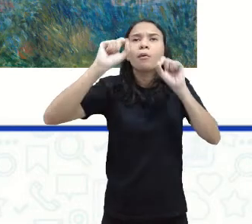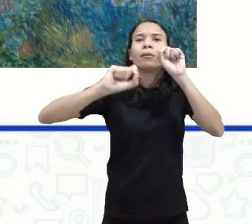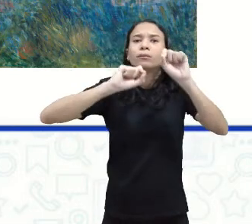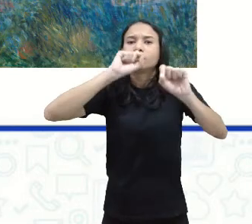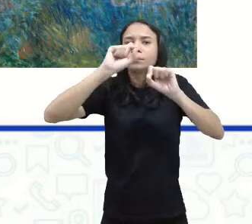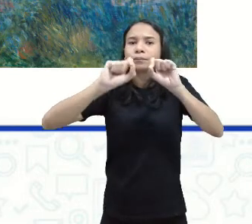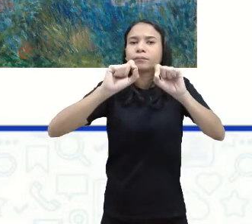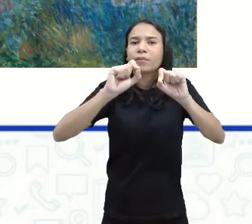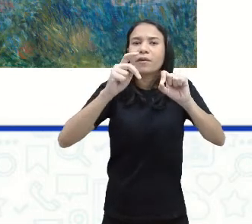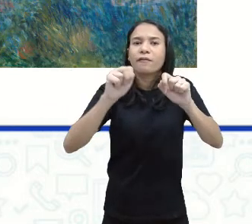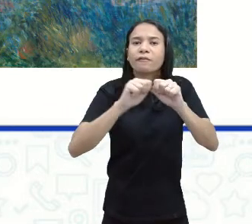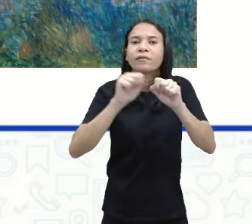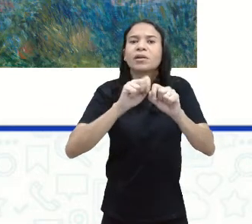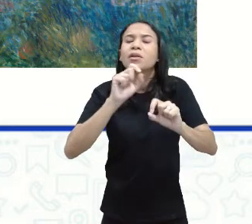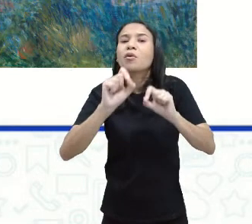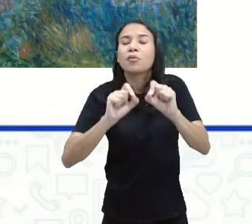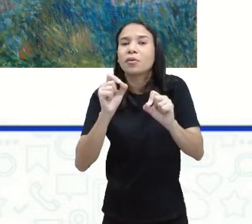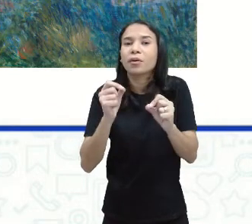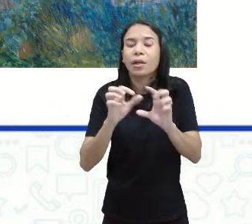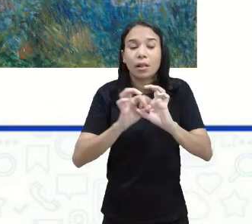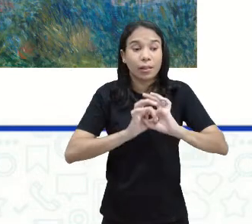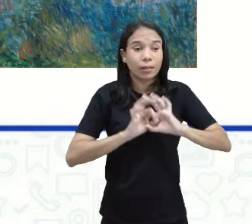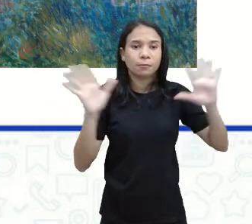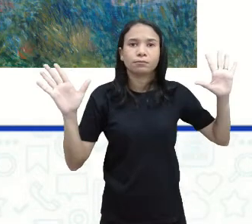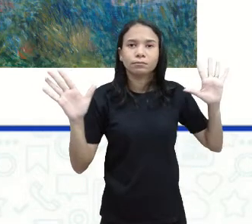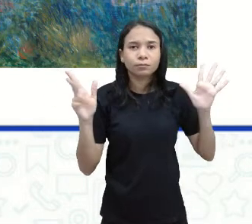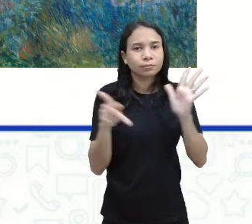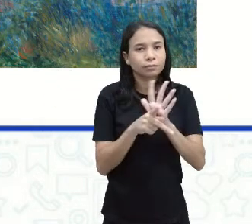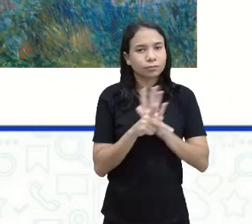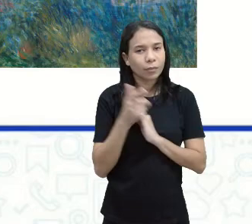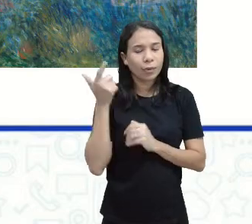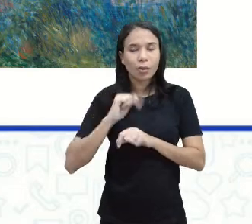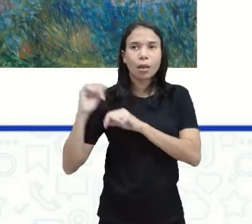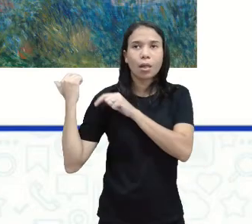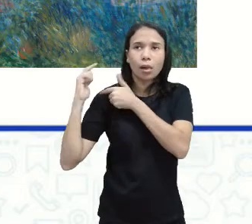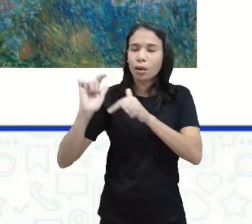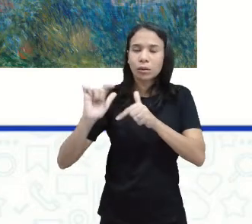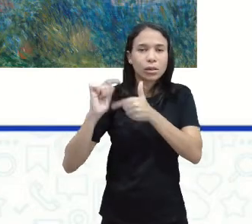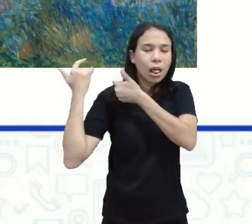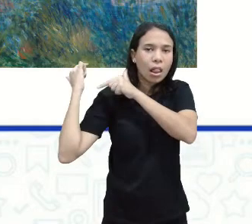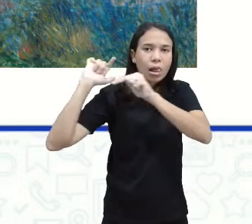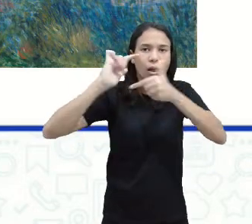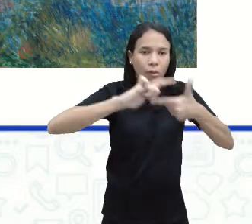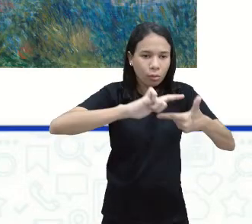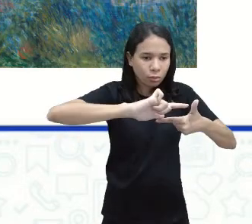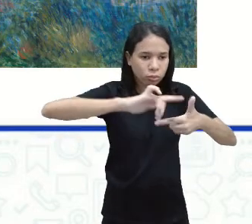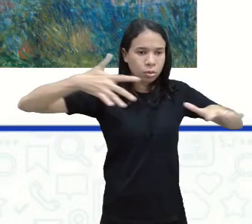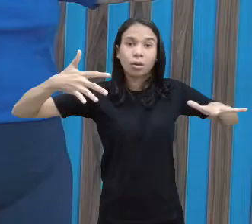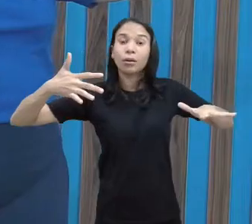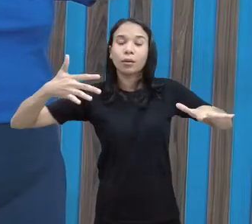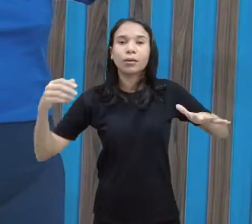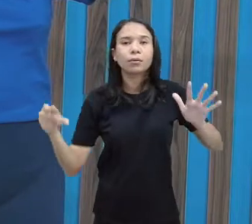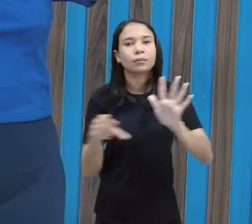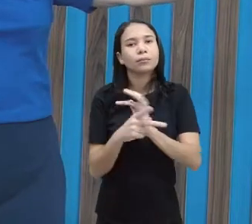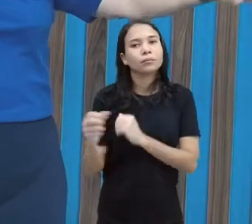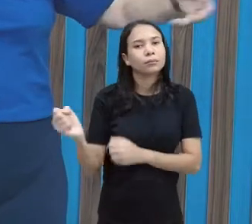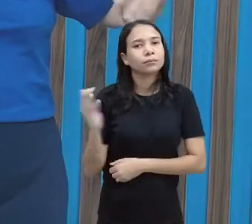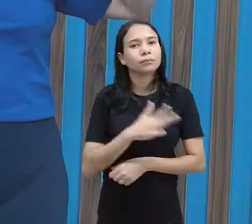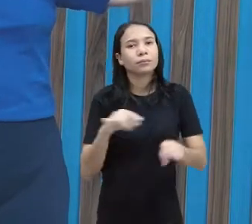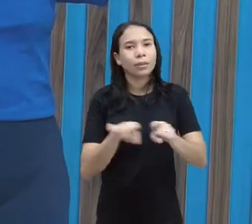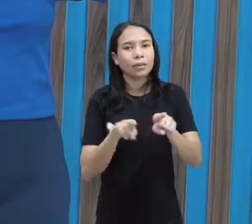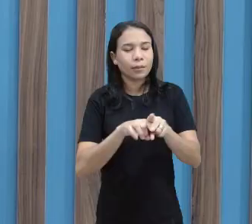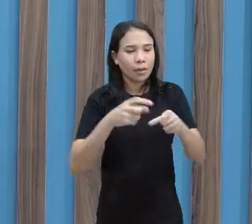De poder fazer isso de uma forma mais livre, se libertar da tradição e das regras acadêmicas, assim como os poetas